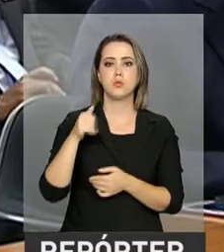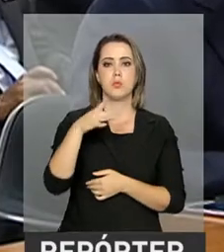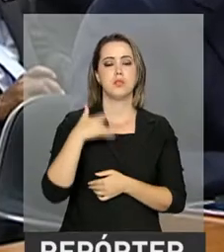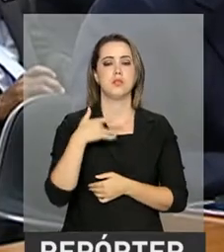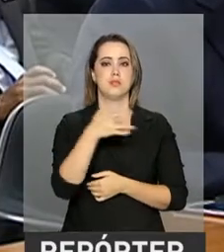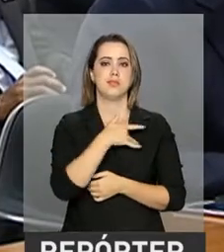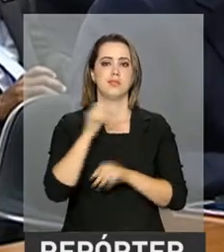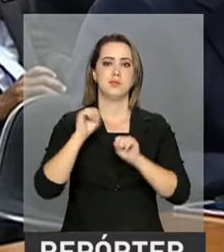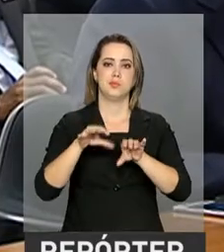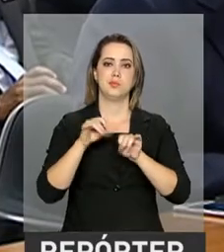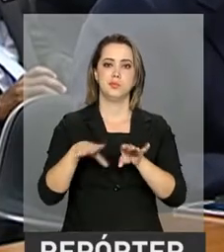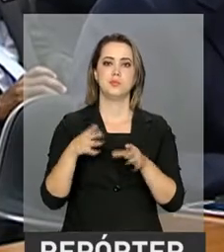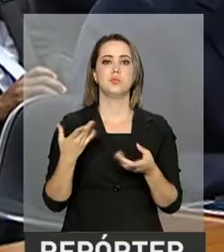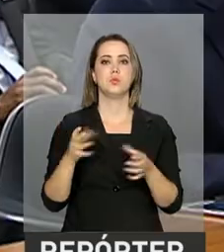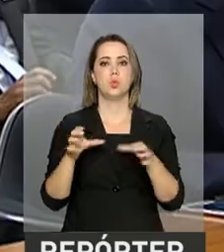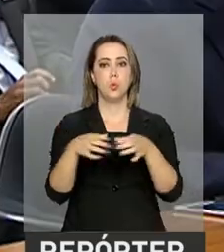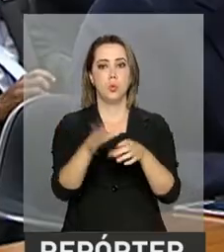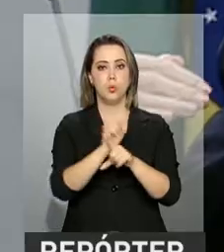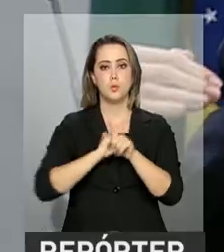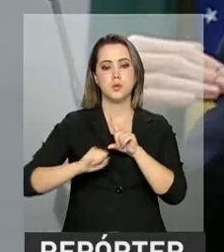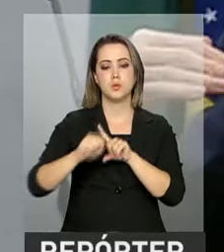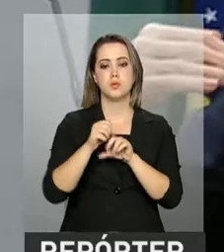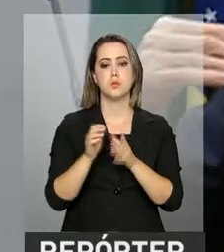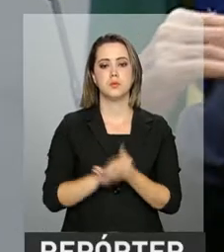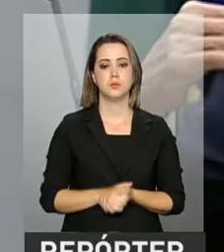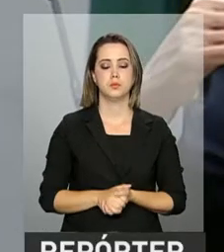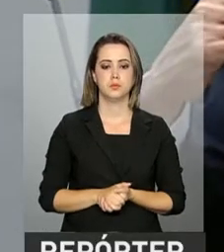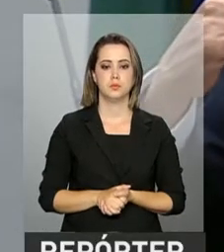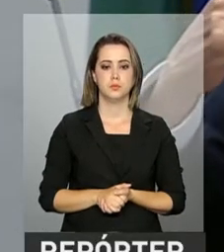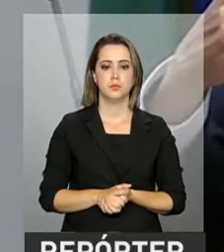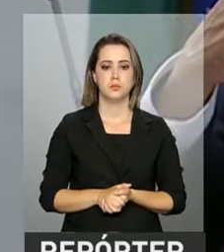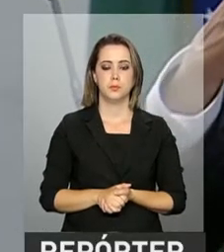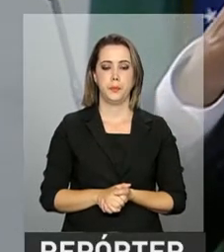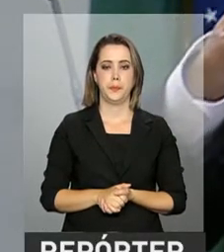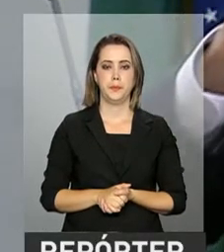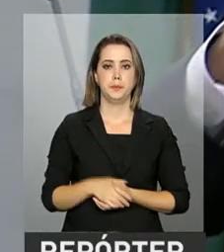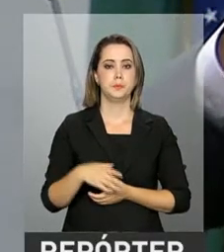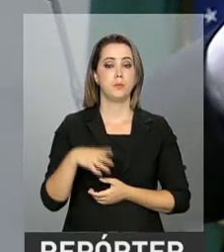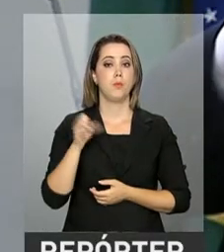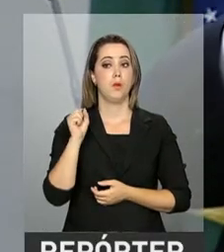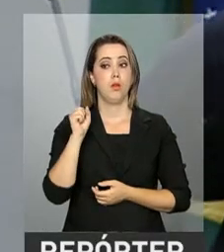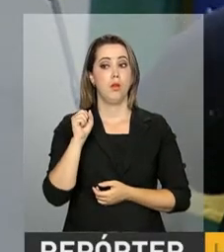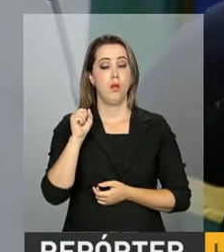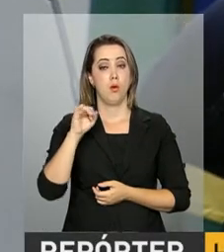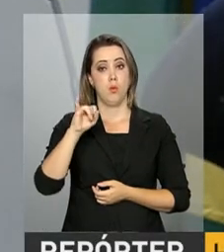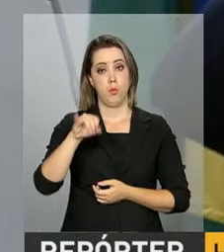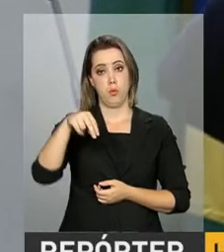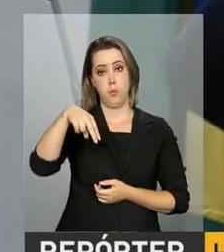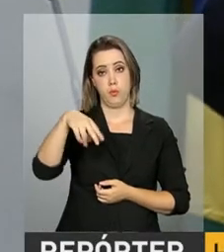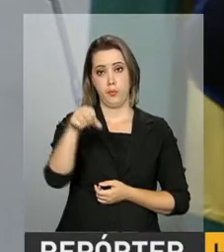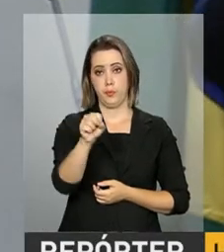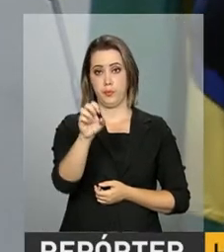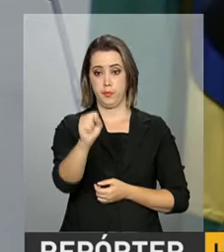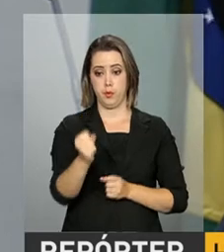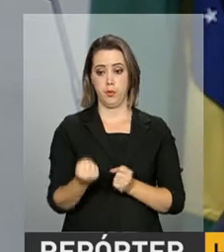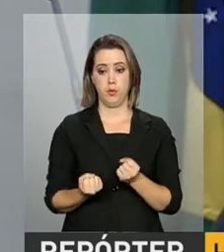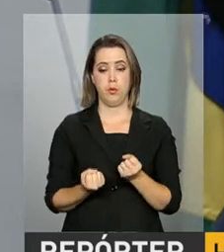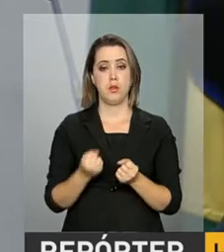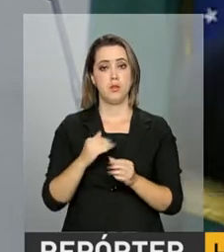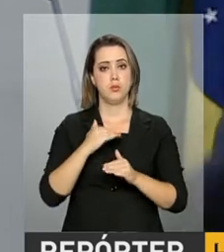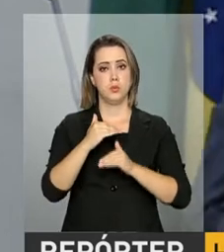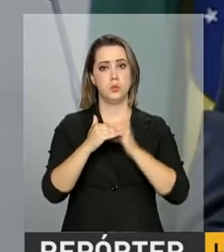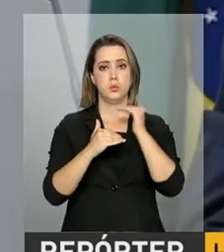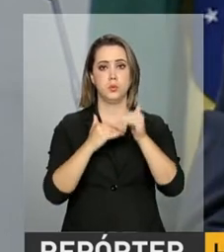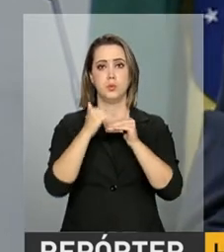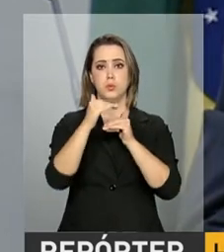saúde, educação e na área social. A despesa da Previdência vai cada vez mais ocupando o orçamento da União de